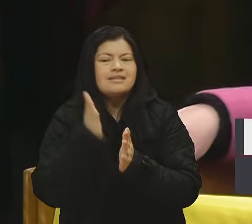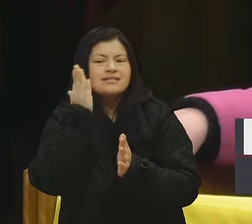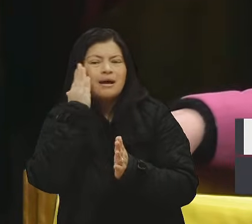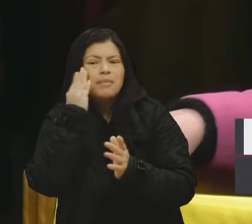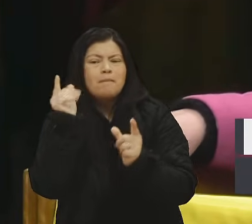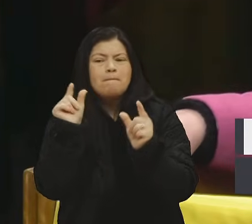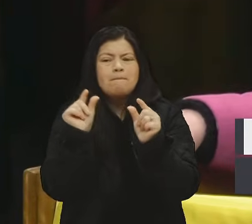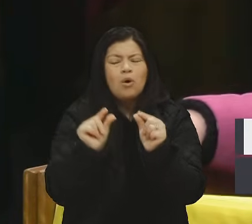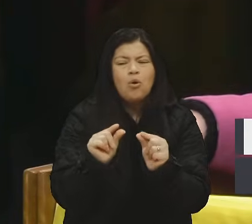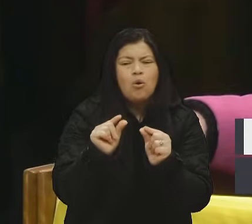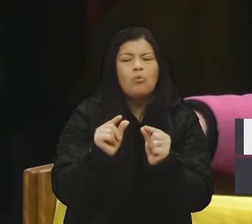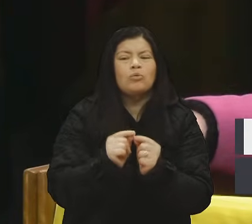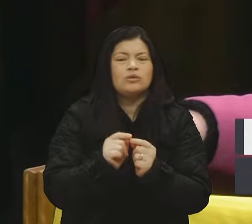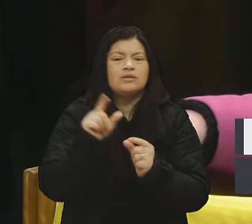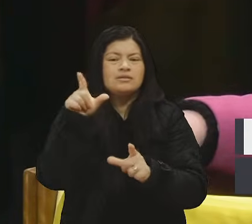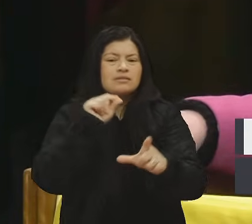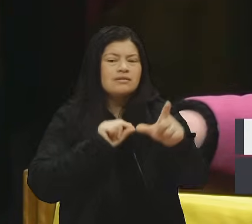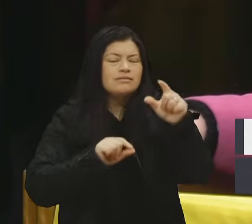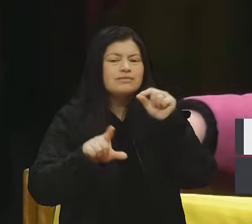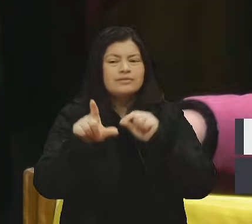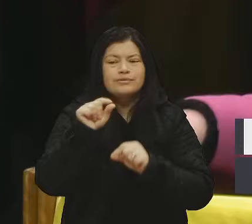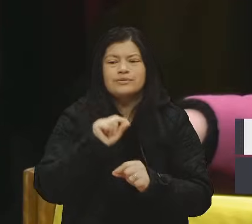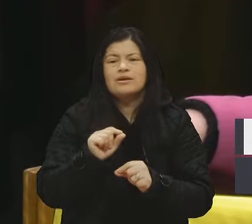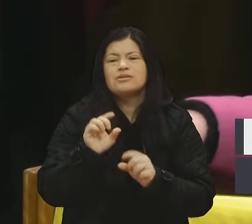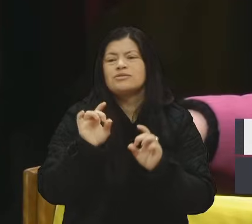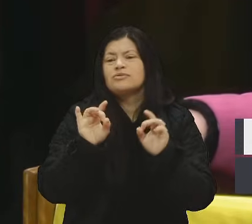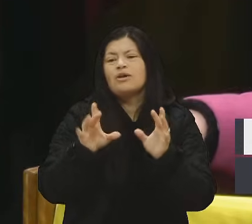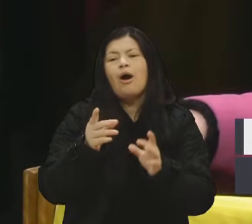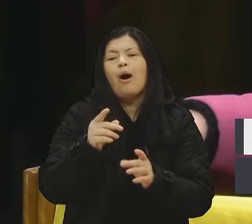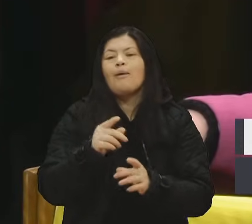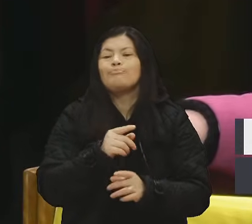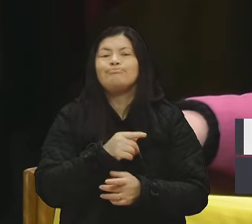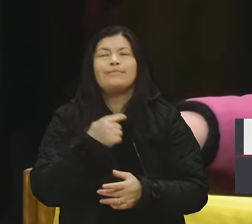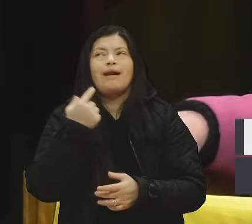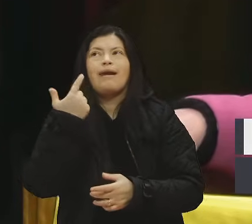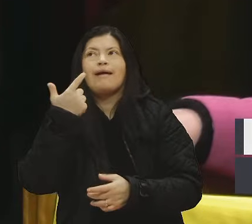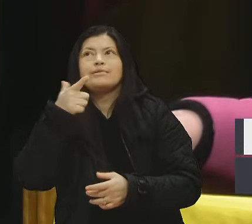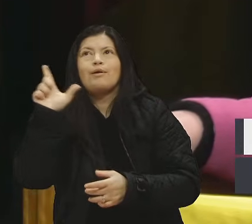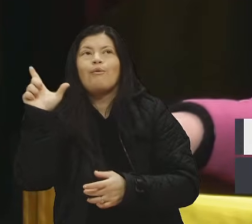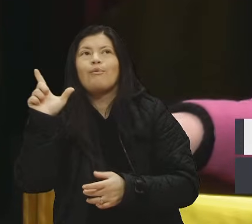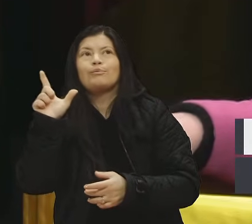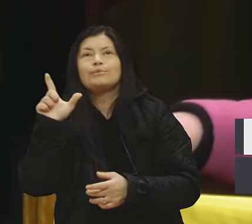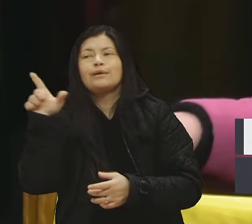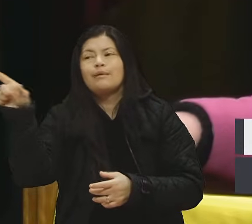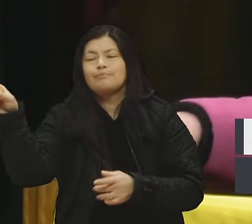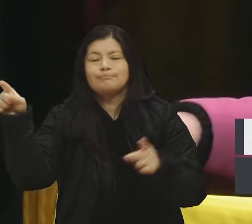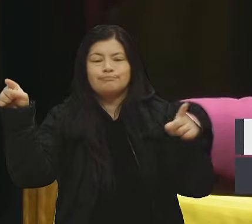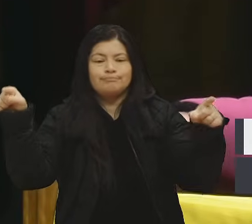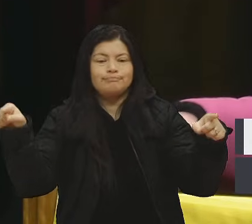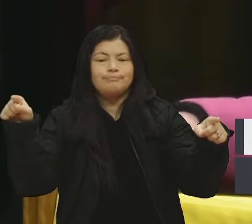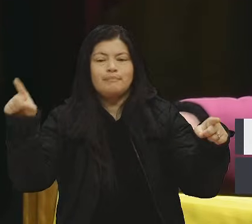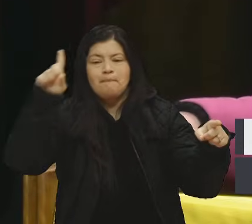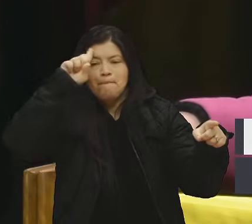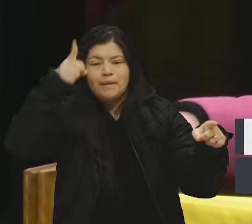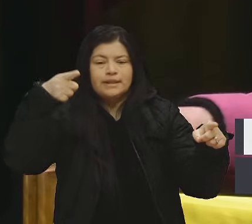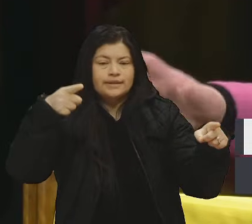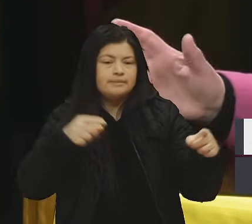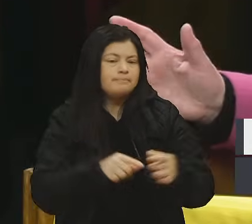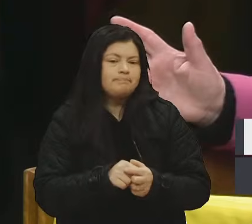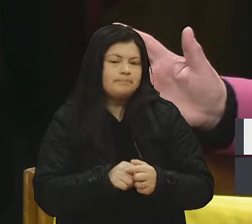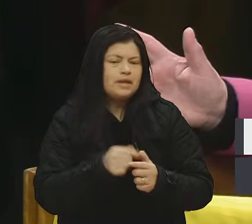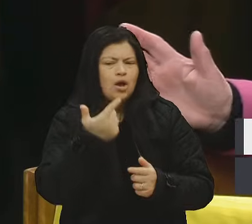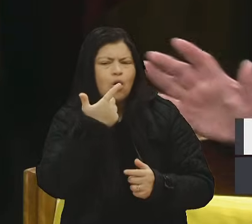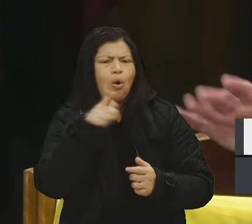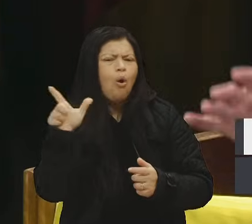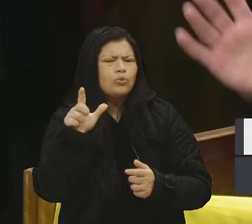pouco e que, de preferência, façam exatamente aquele que o patrão lá da outra ponta das Américas manda. Porque é